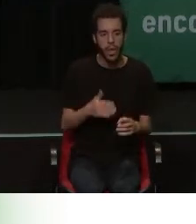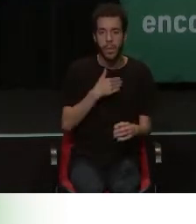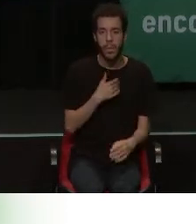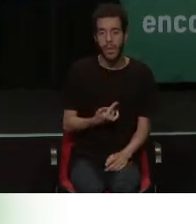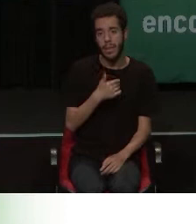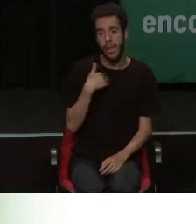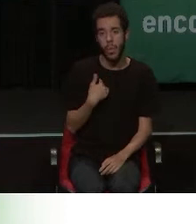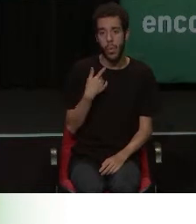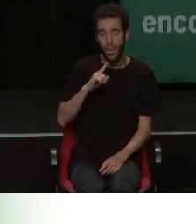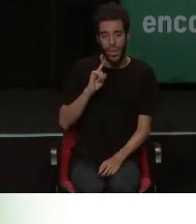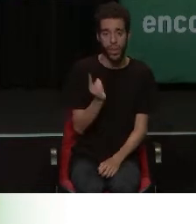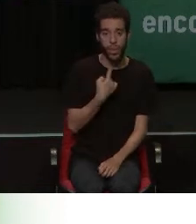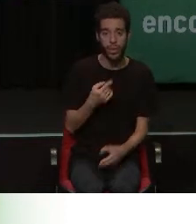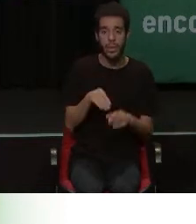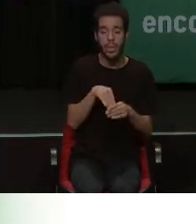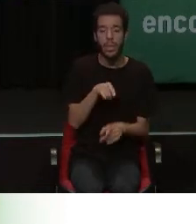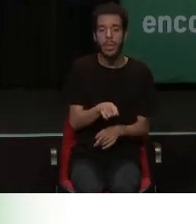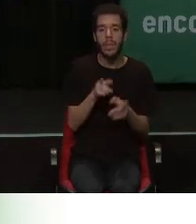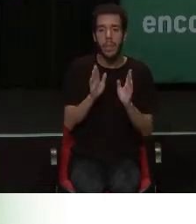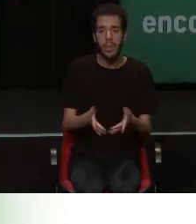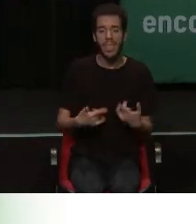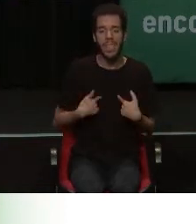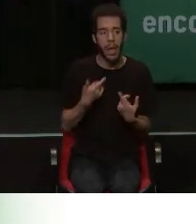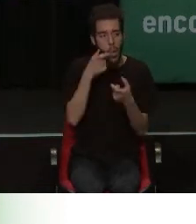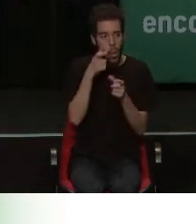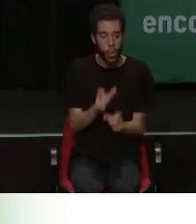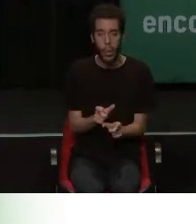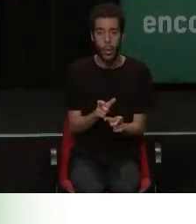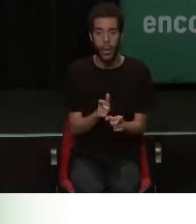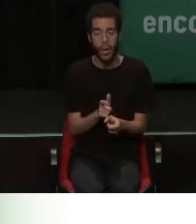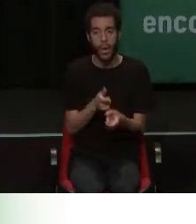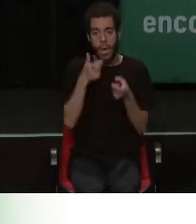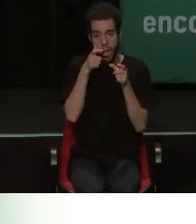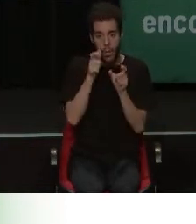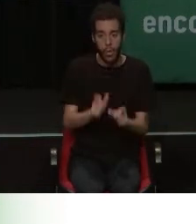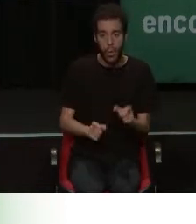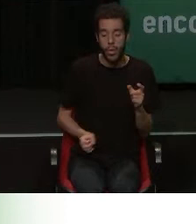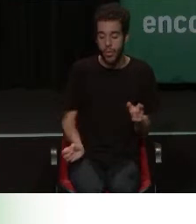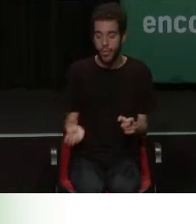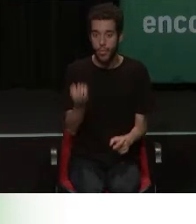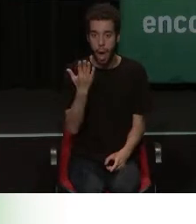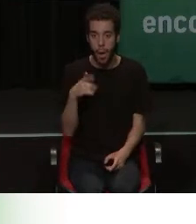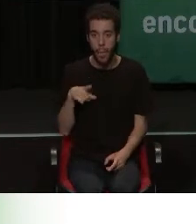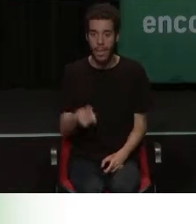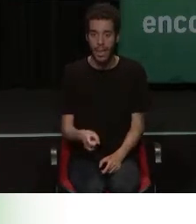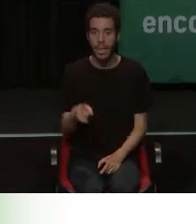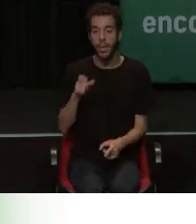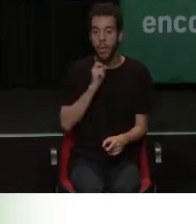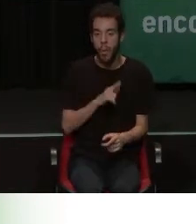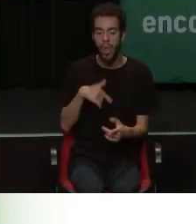E esse contexto implica fazer a vigilância do aparecimento de bactérias